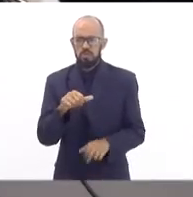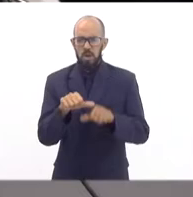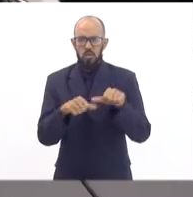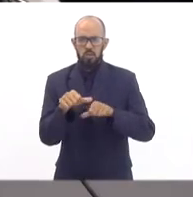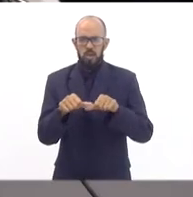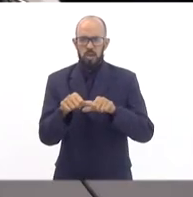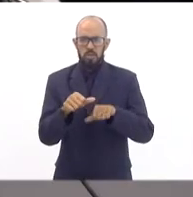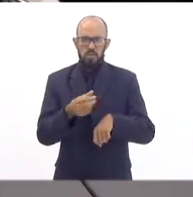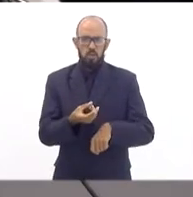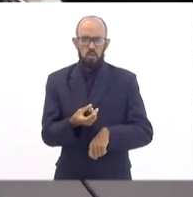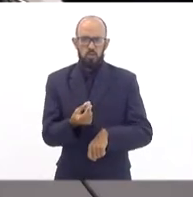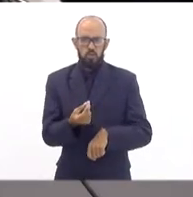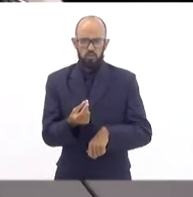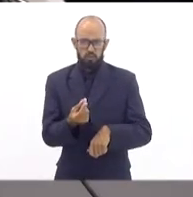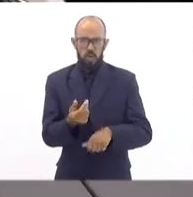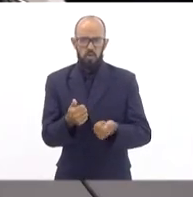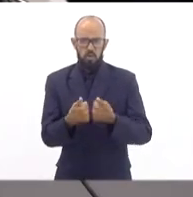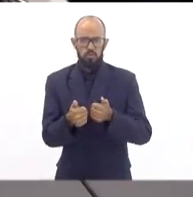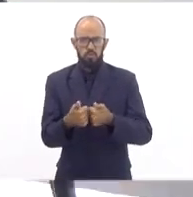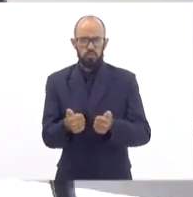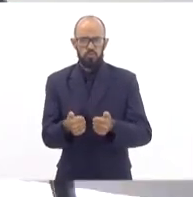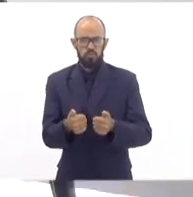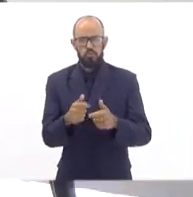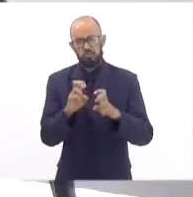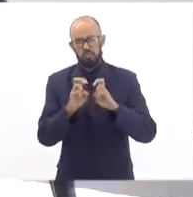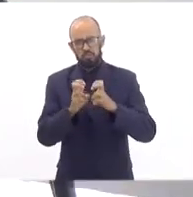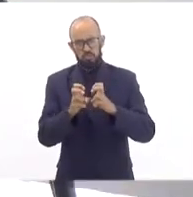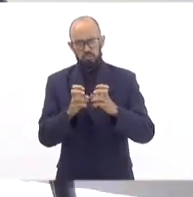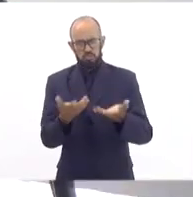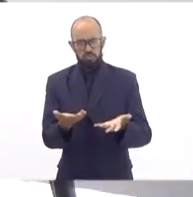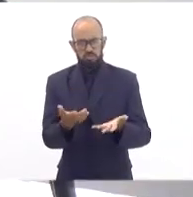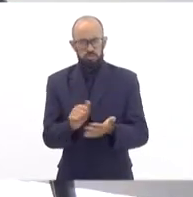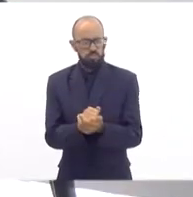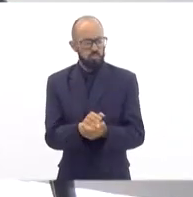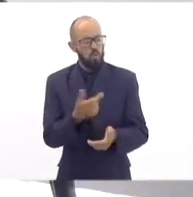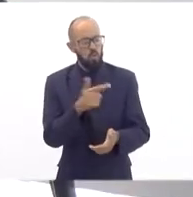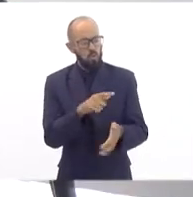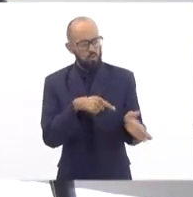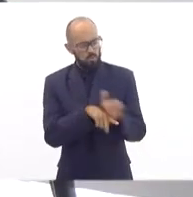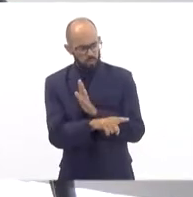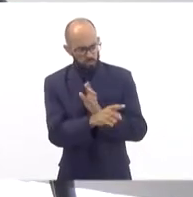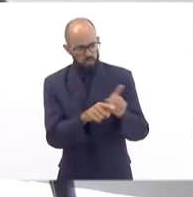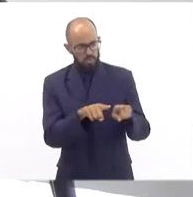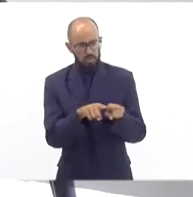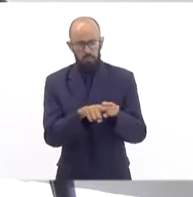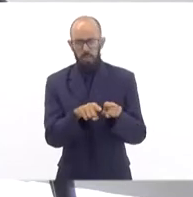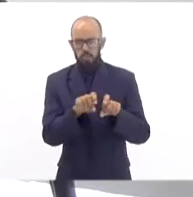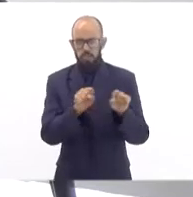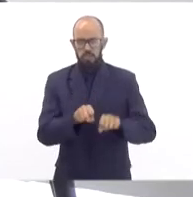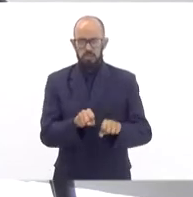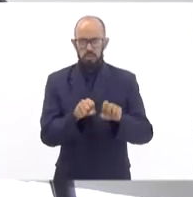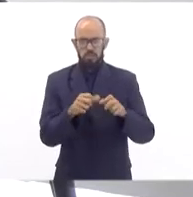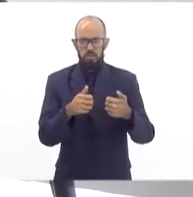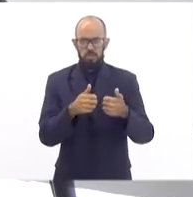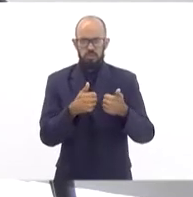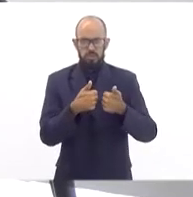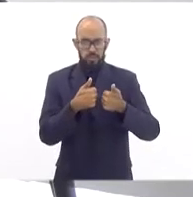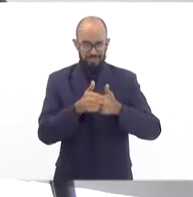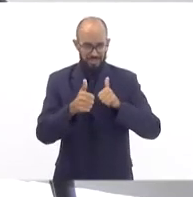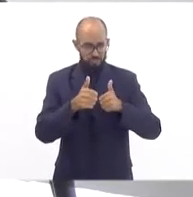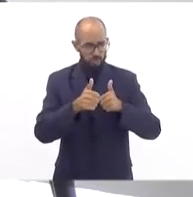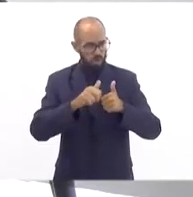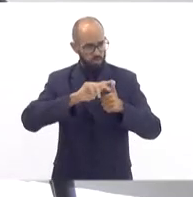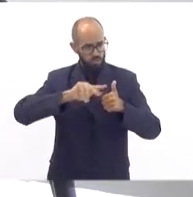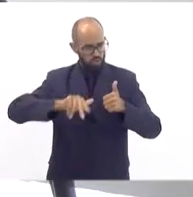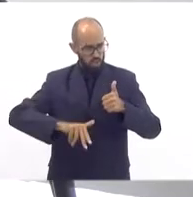modificação tarifária? E outra pergunta ainda, esse sistema de transporte, né, ele é custeado